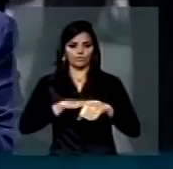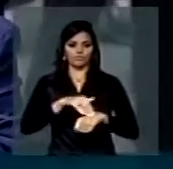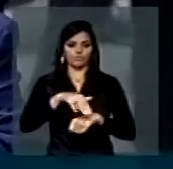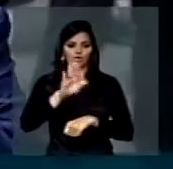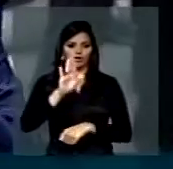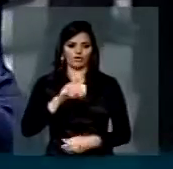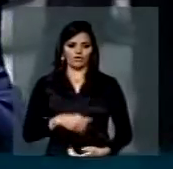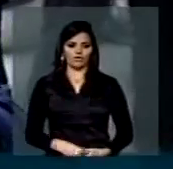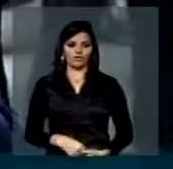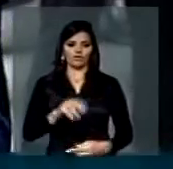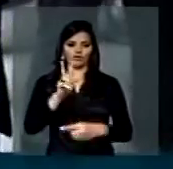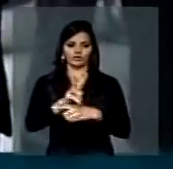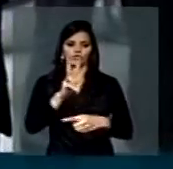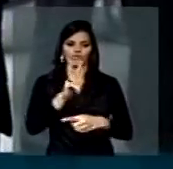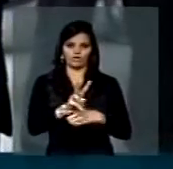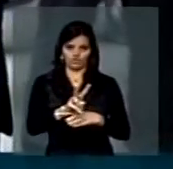maiores